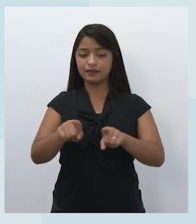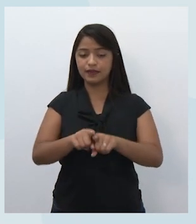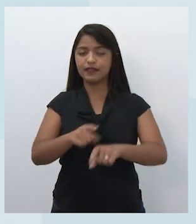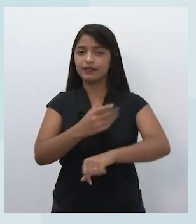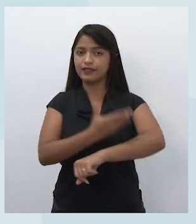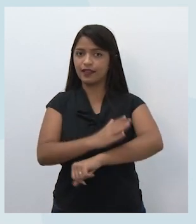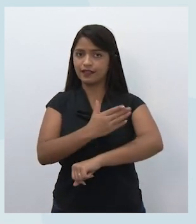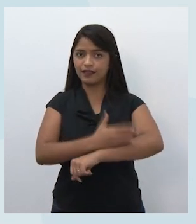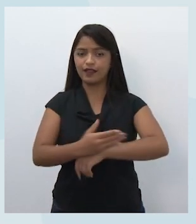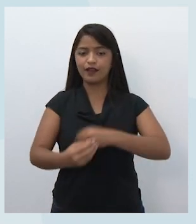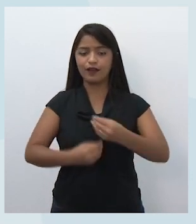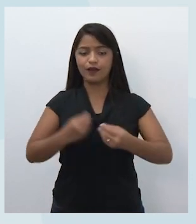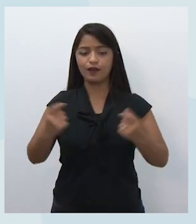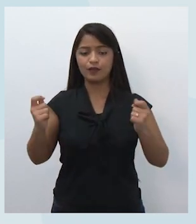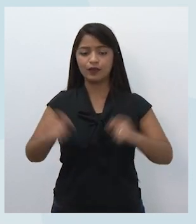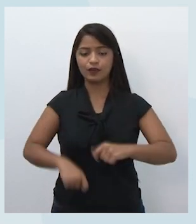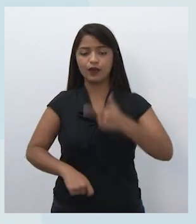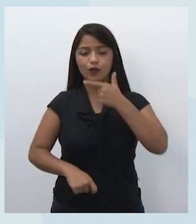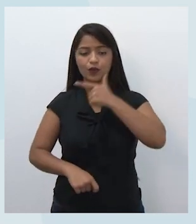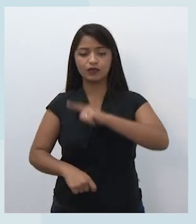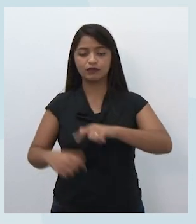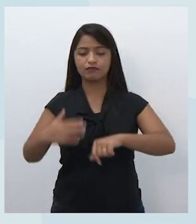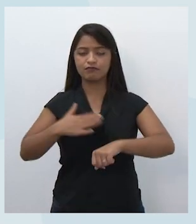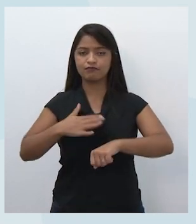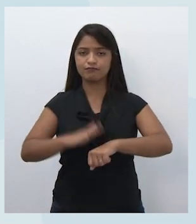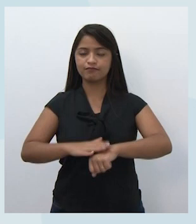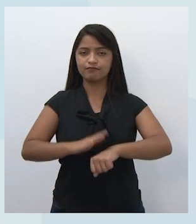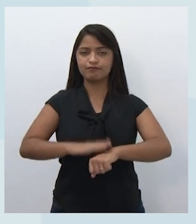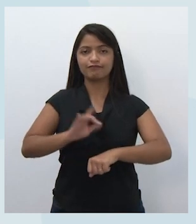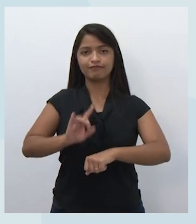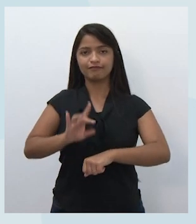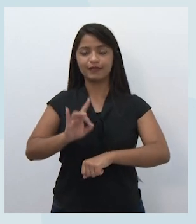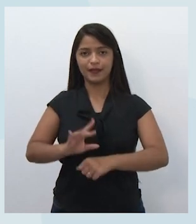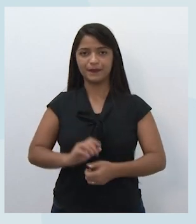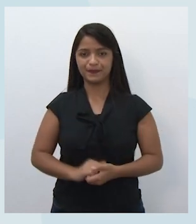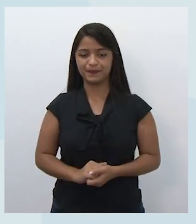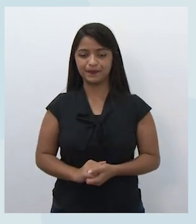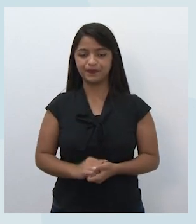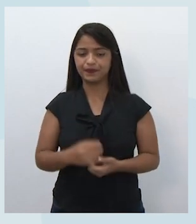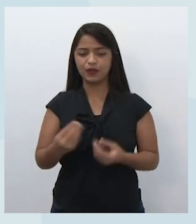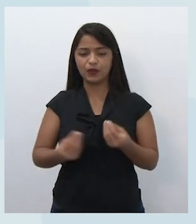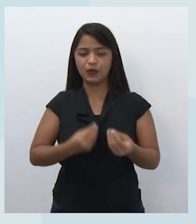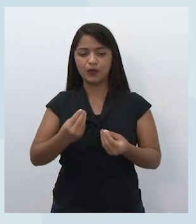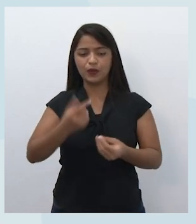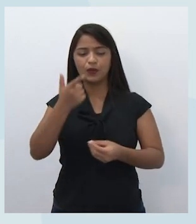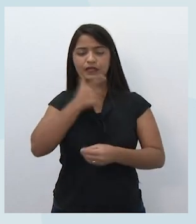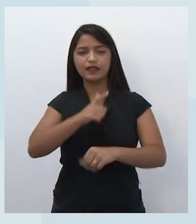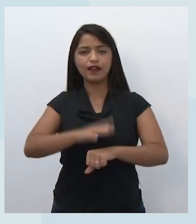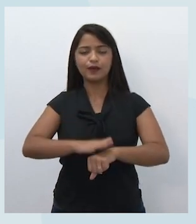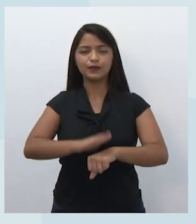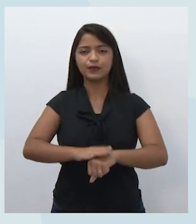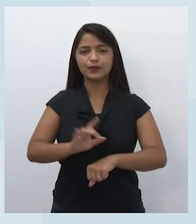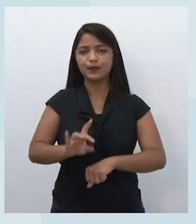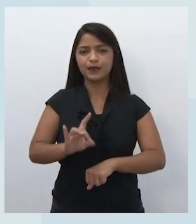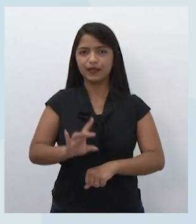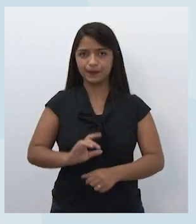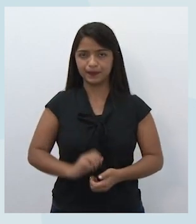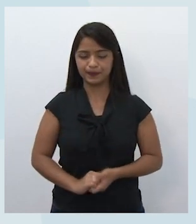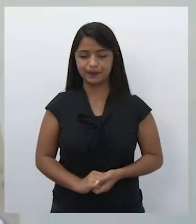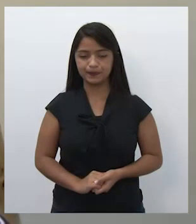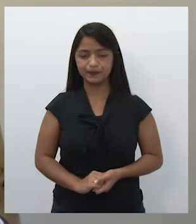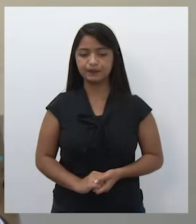de obter maior autonomia. Como maior autonomia, vocês podem estar se perguntando, né?